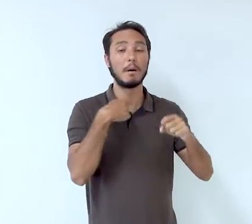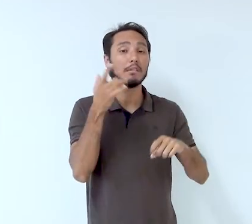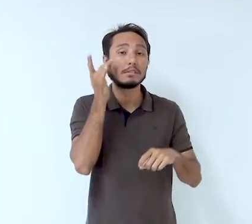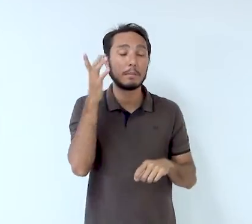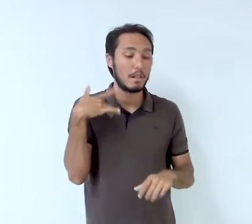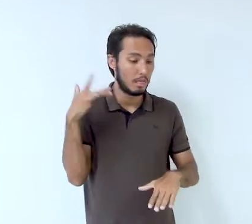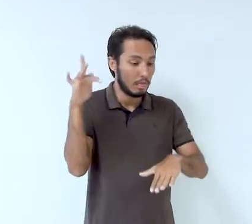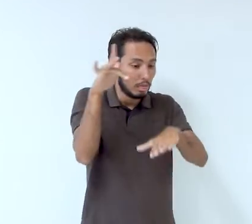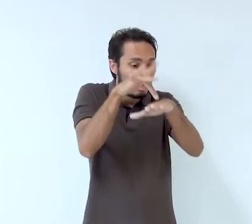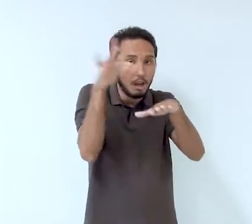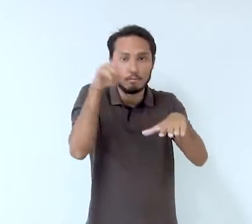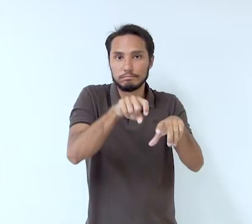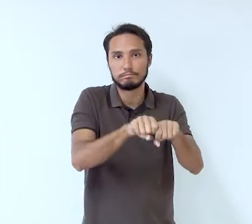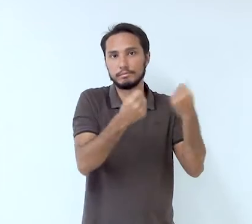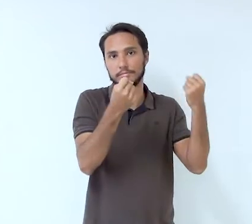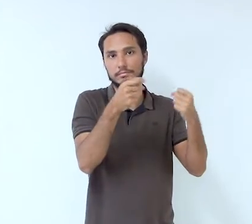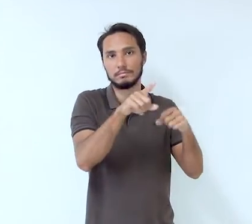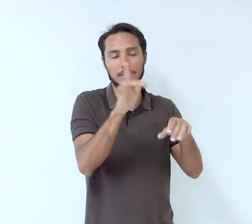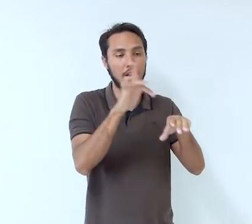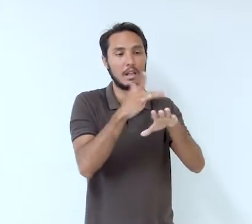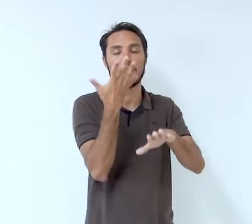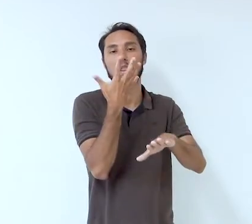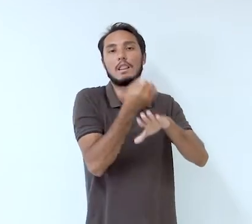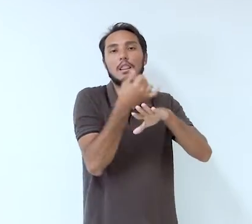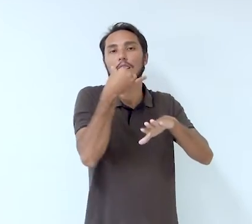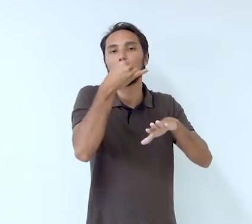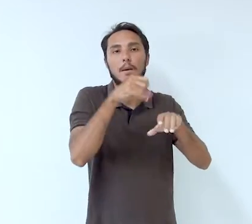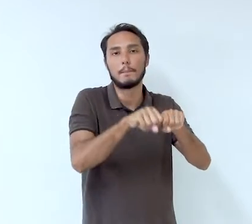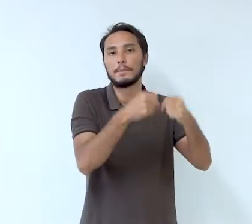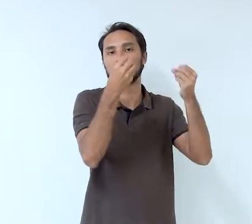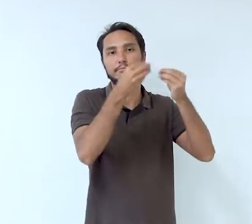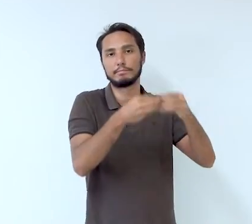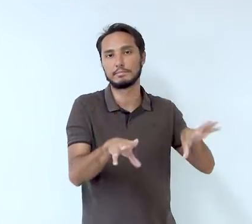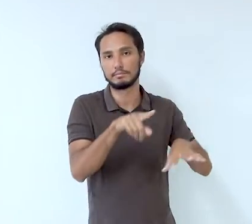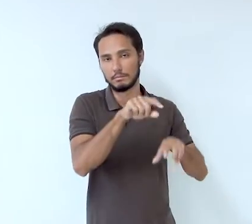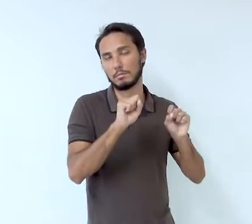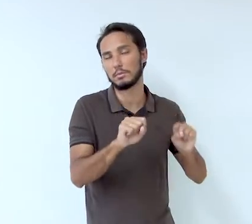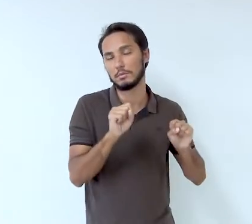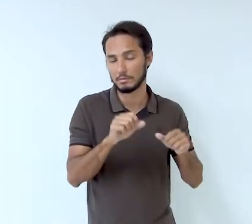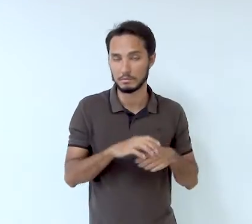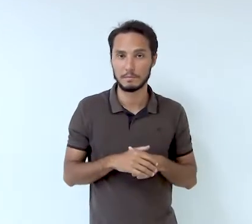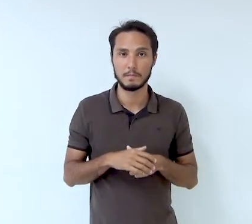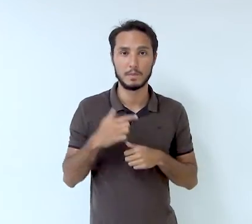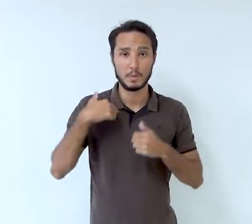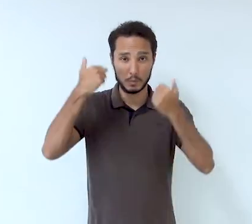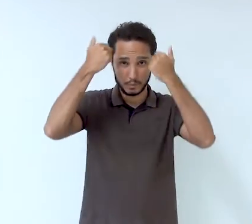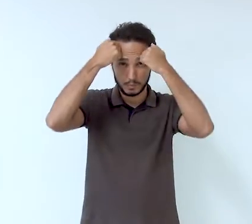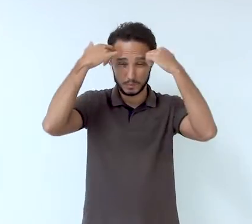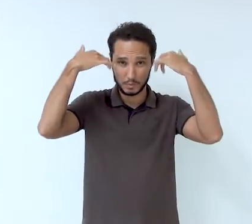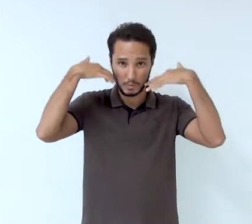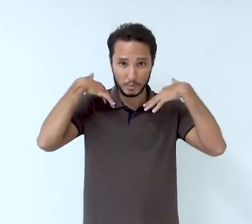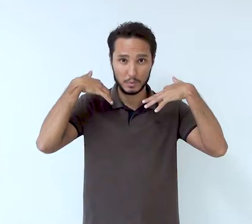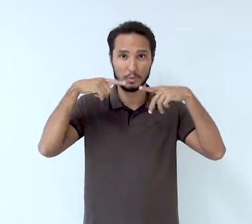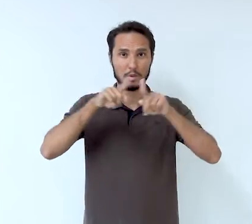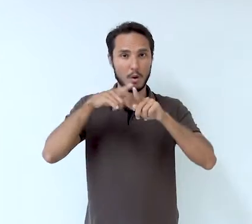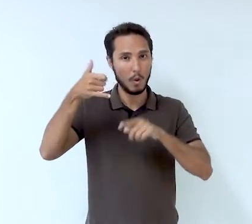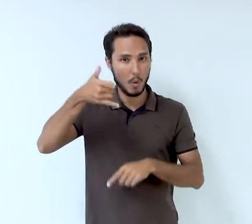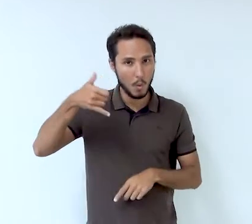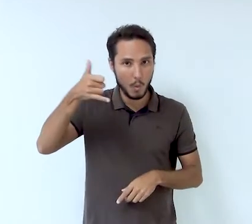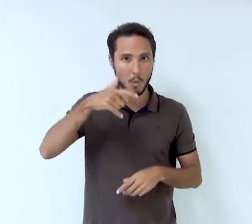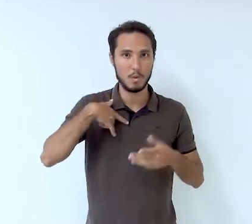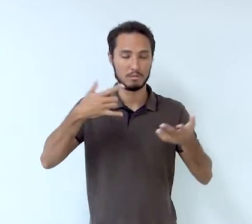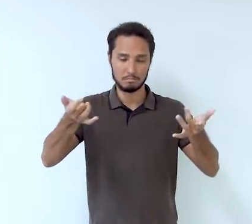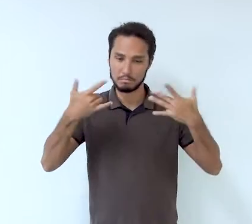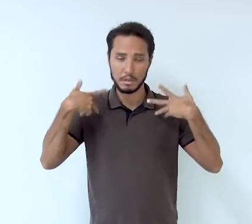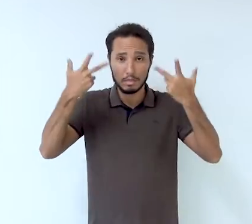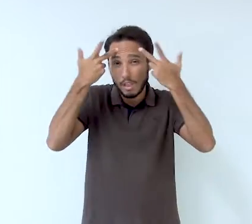simples toque e que nesse toque aconteça uma descarga de eletricidade estática. O suor e a gordura,